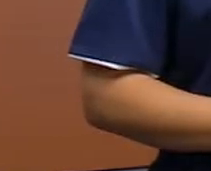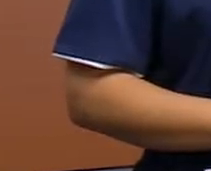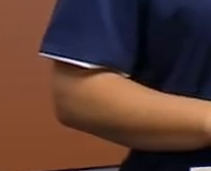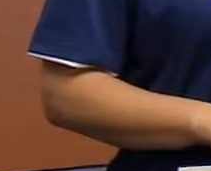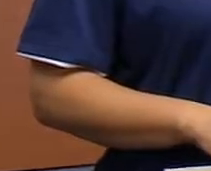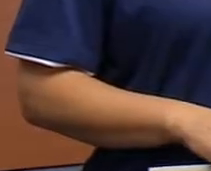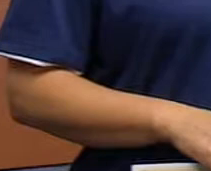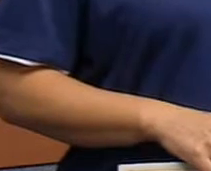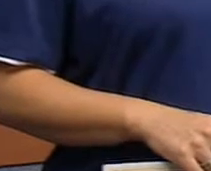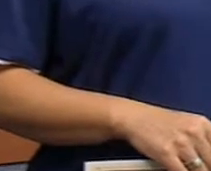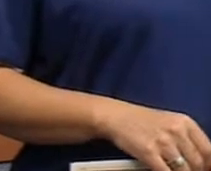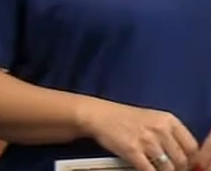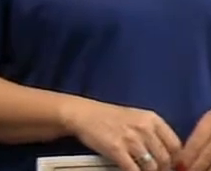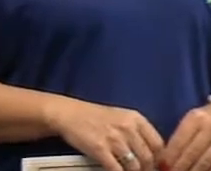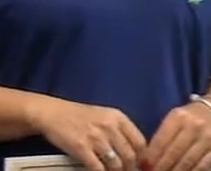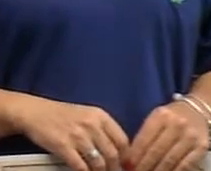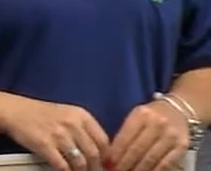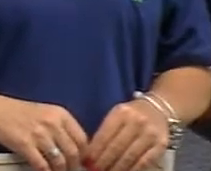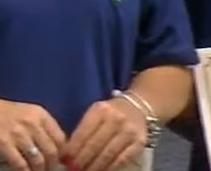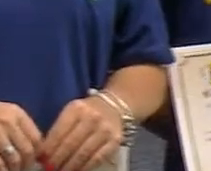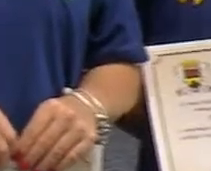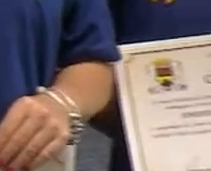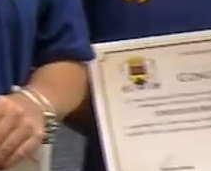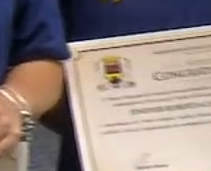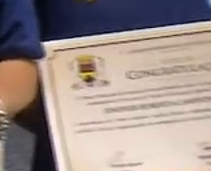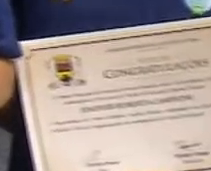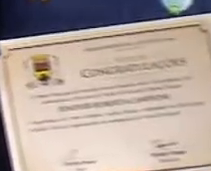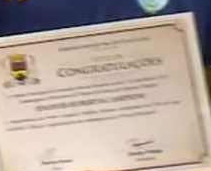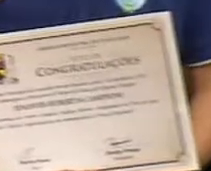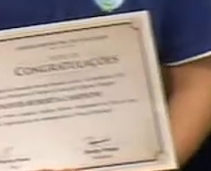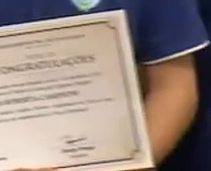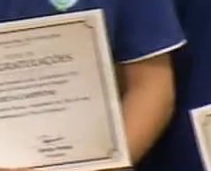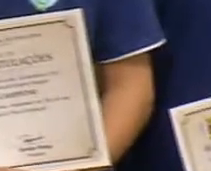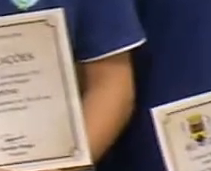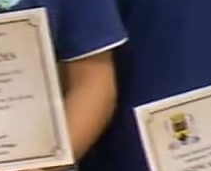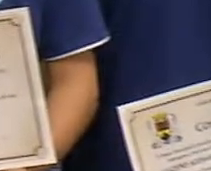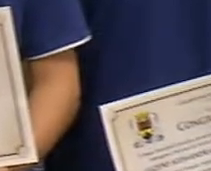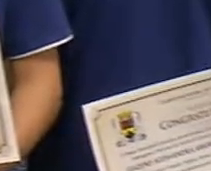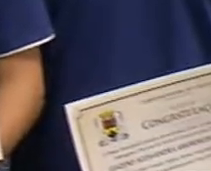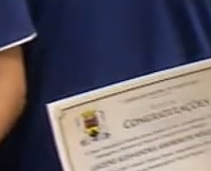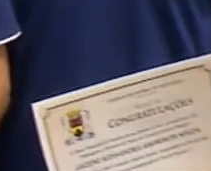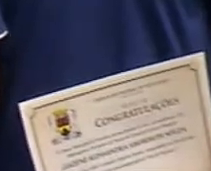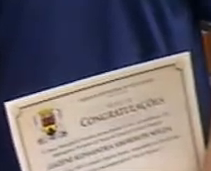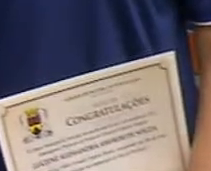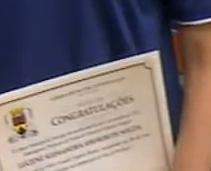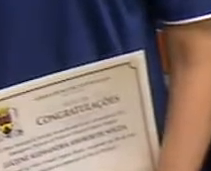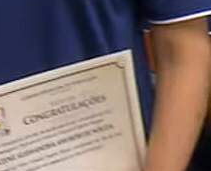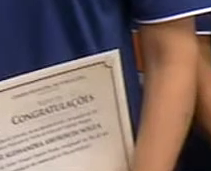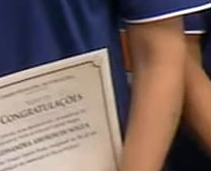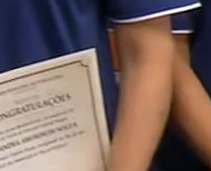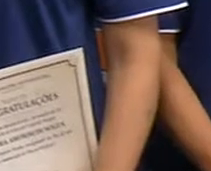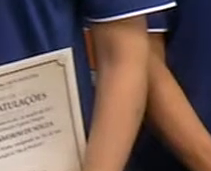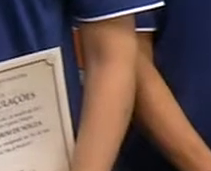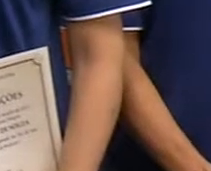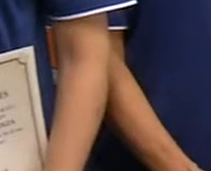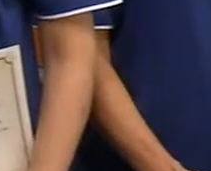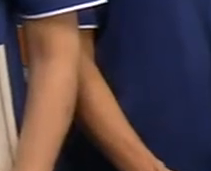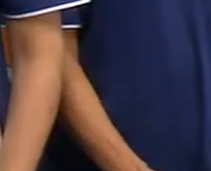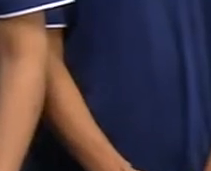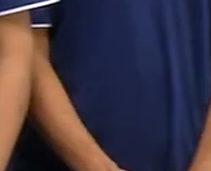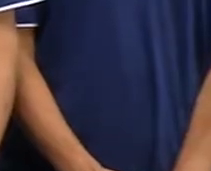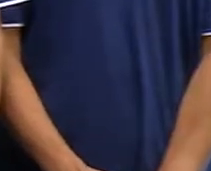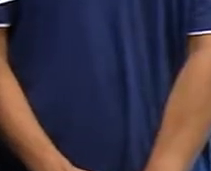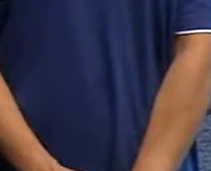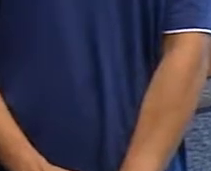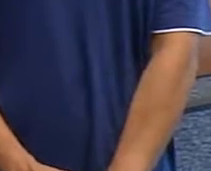aqui, eles não estão aqui por questão... que não é fácil essa vida aqui. E a gente não está